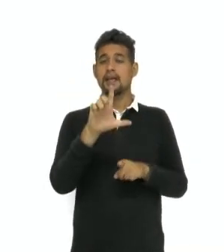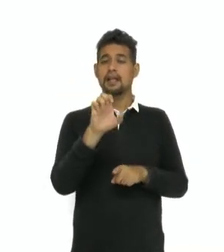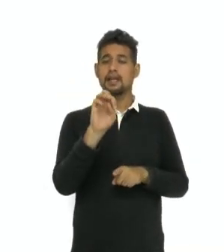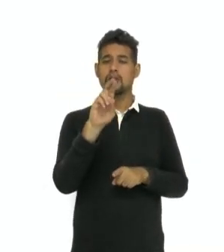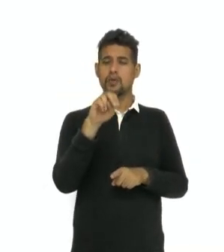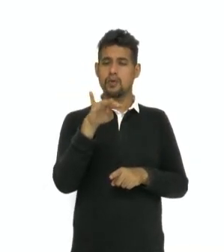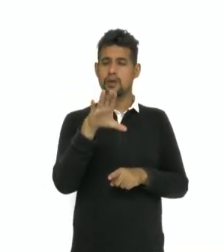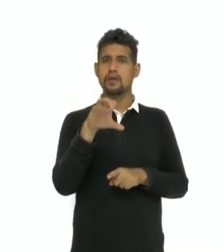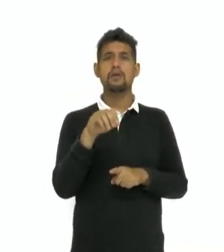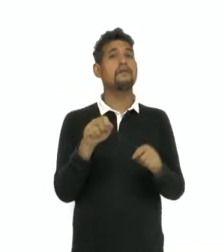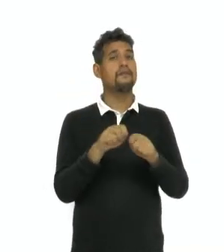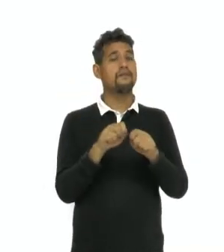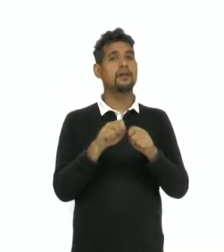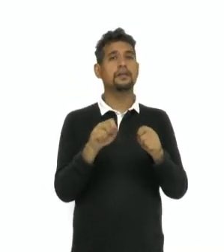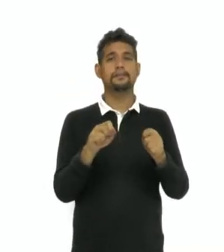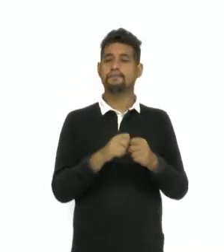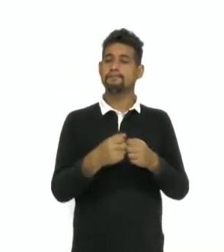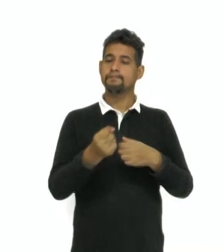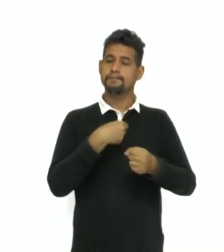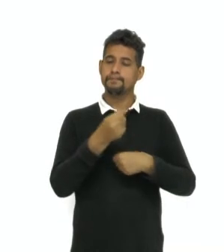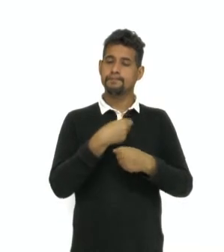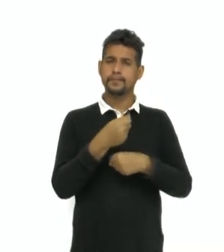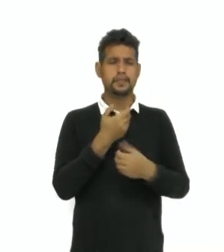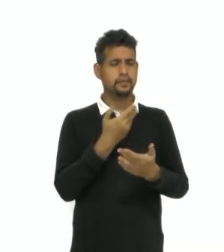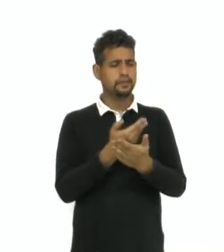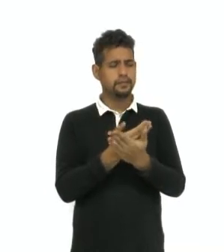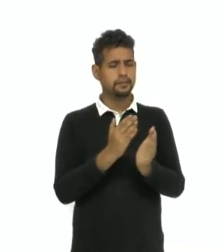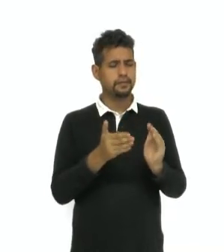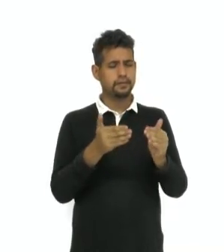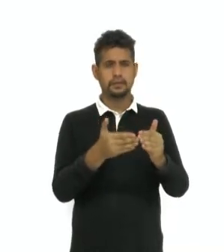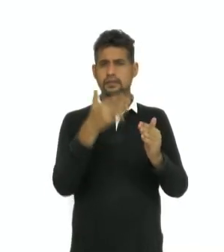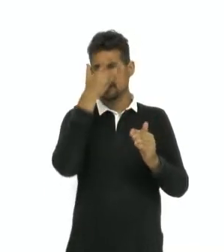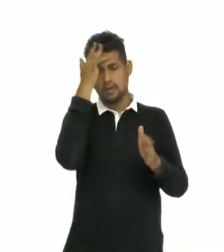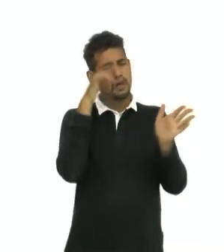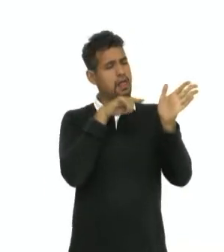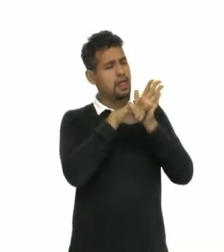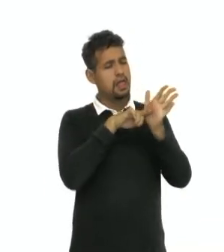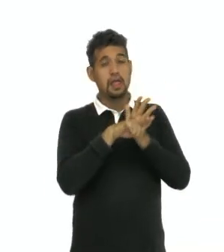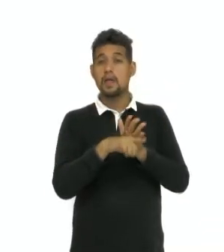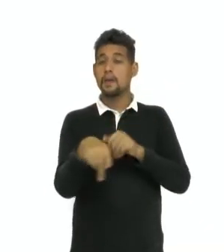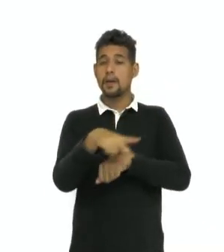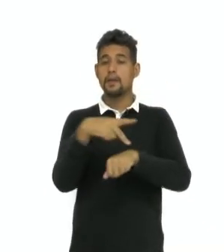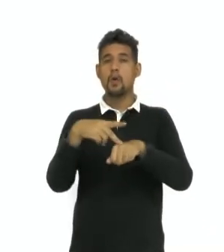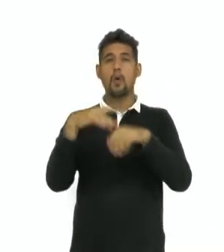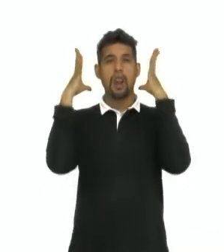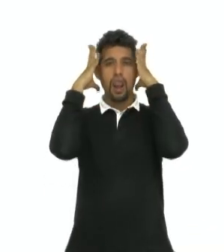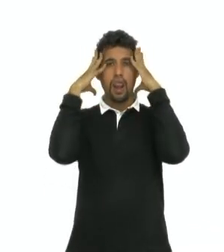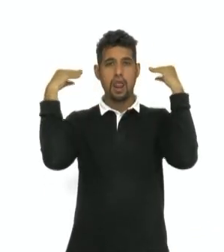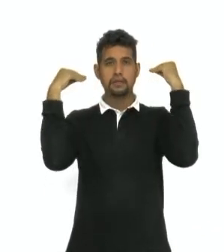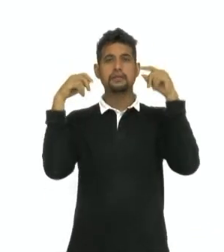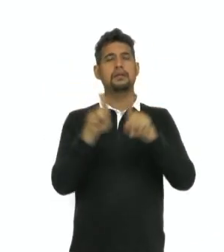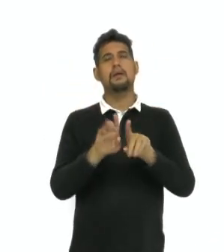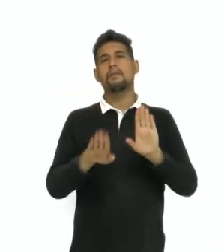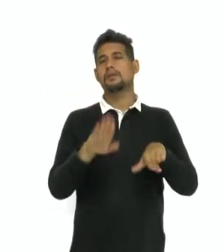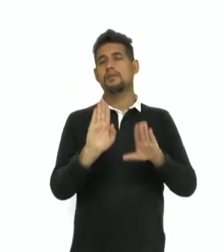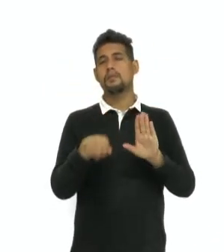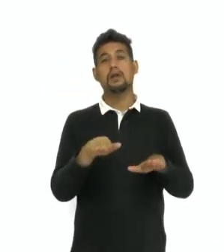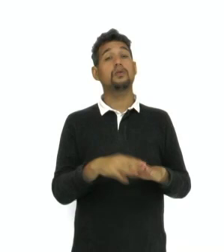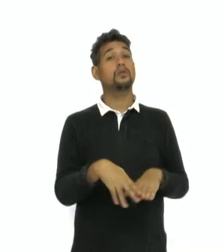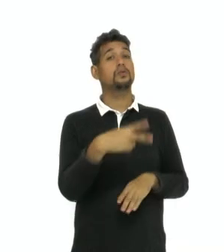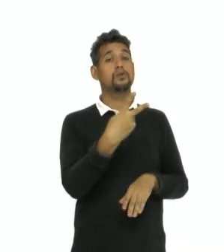pesquisa publicada pela revista. O estudo conduzido por pesquisadores holandeses revela que, em média, são